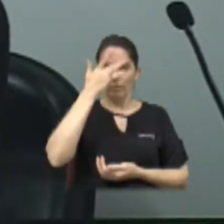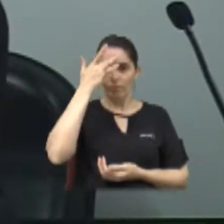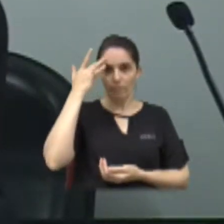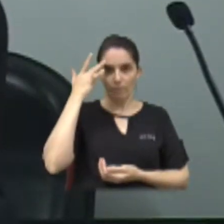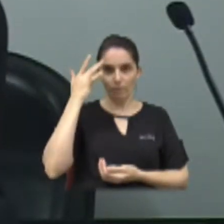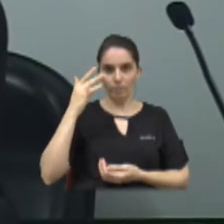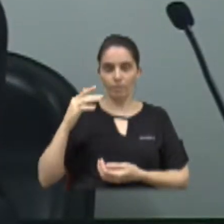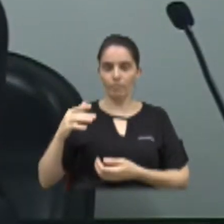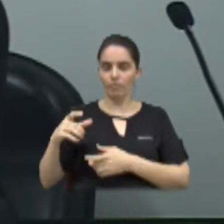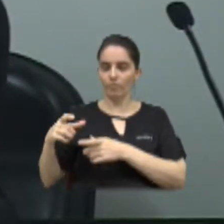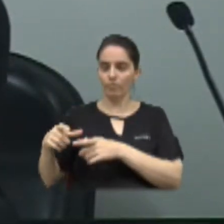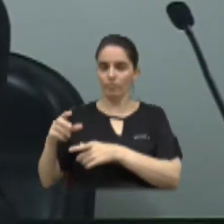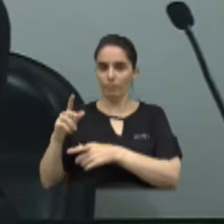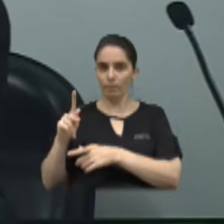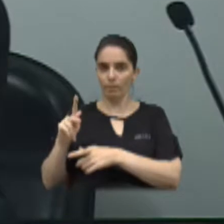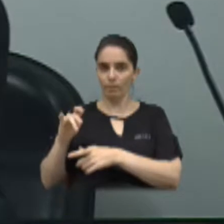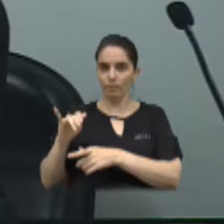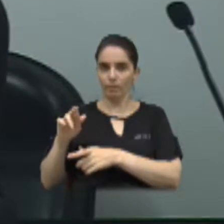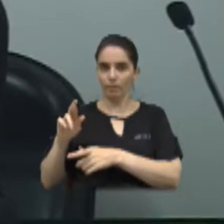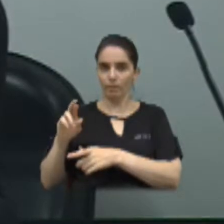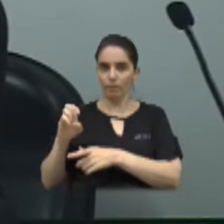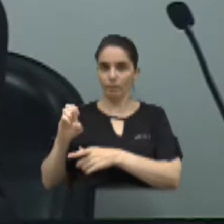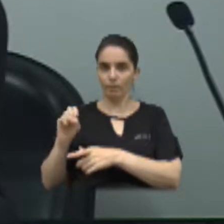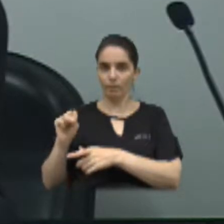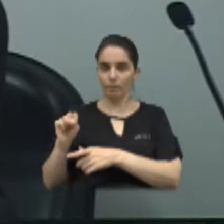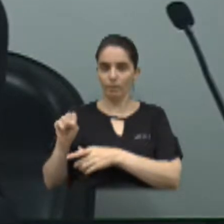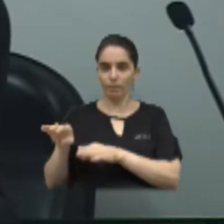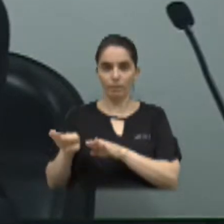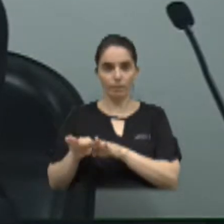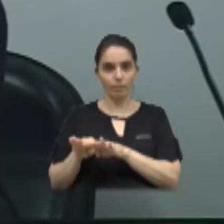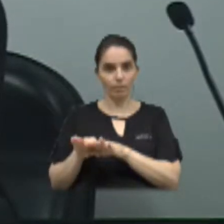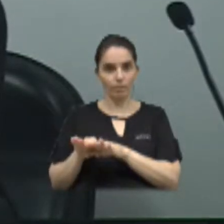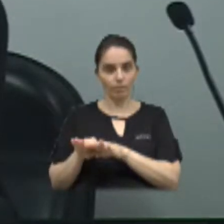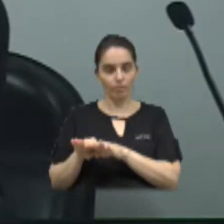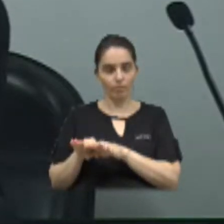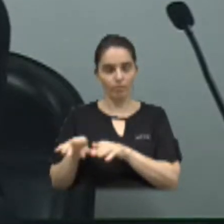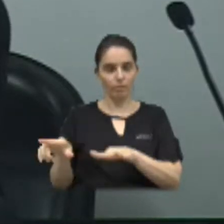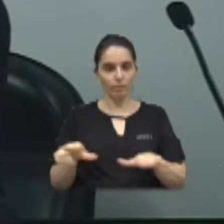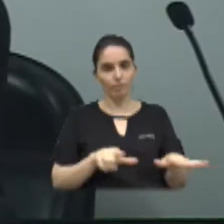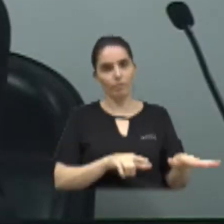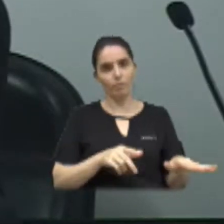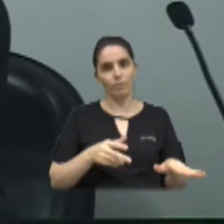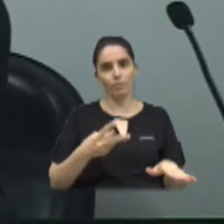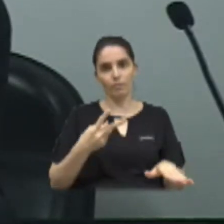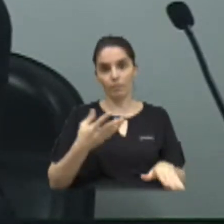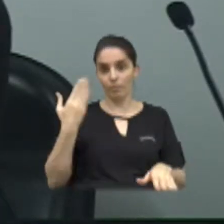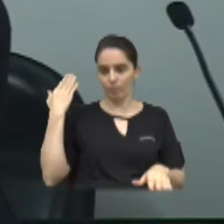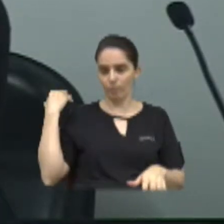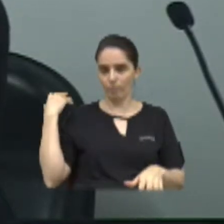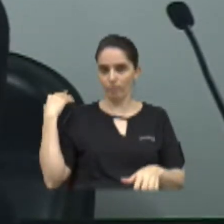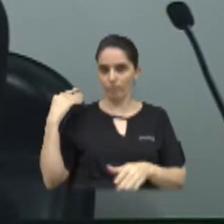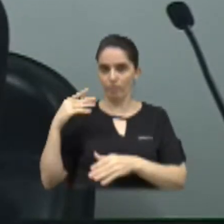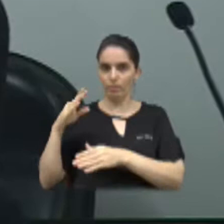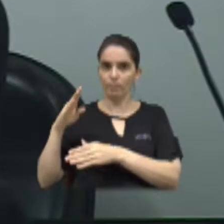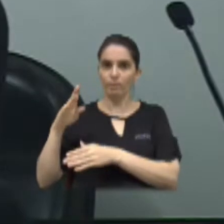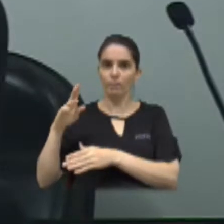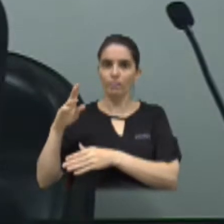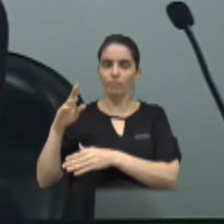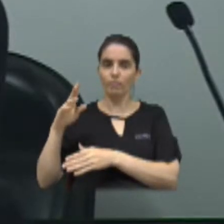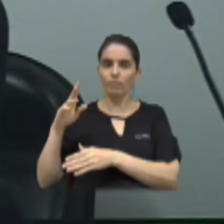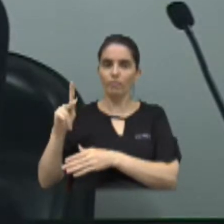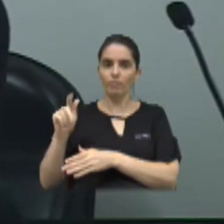lá do Pires, eu também tive essa semana, umas 2 semanas atrás, reclamação lá do próprio Parronque,